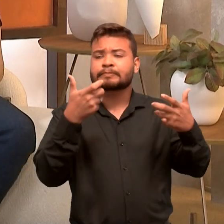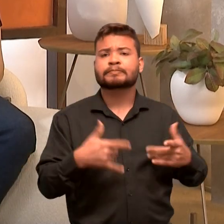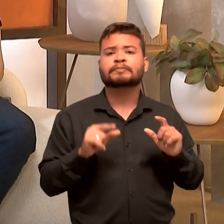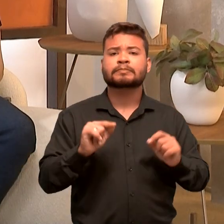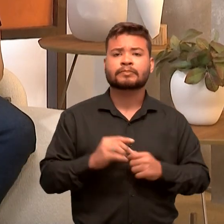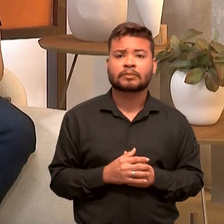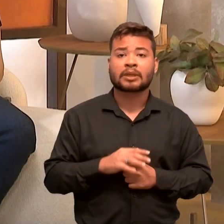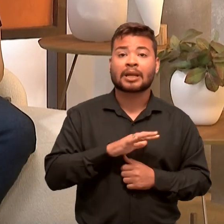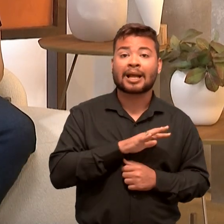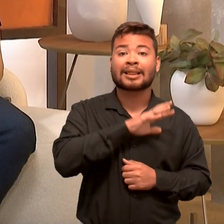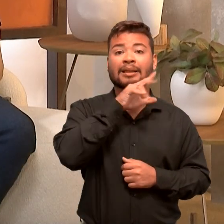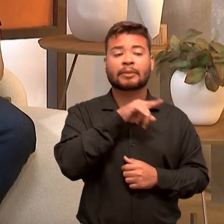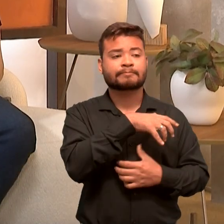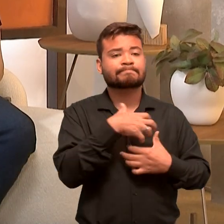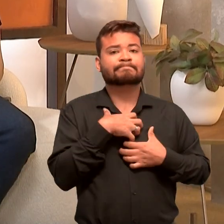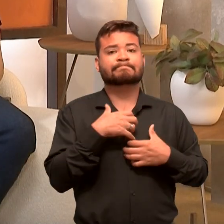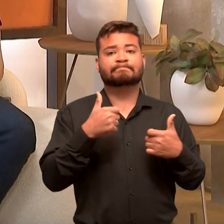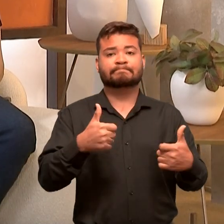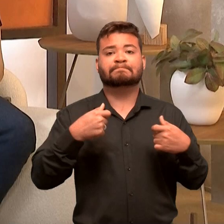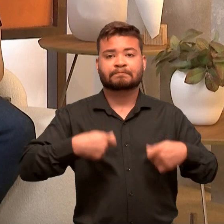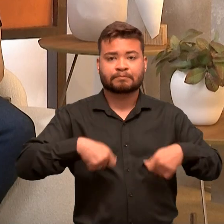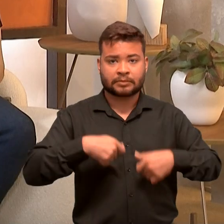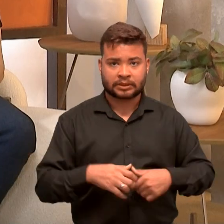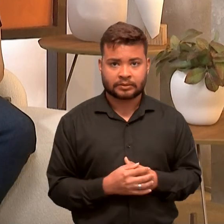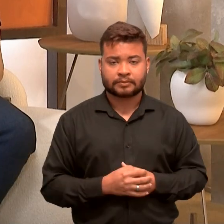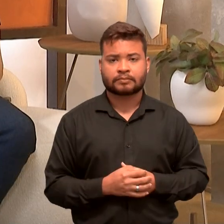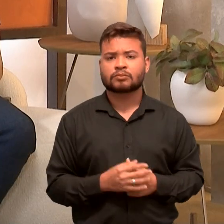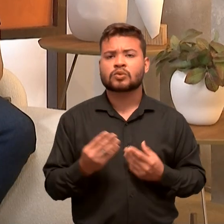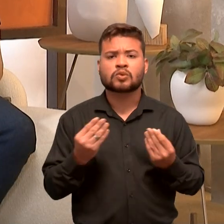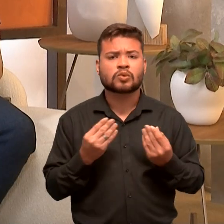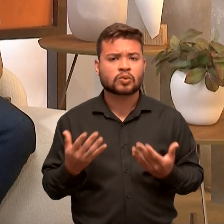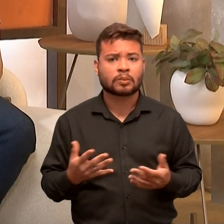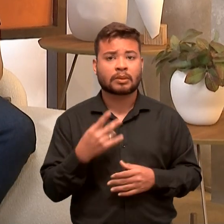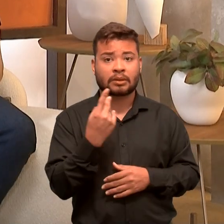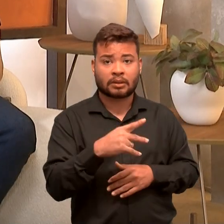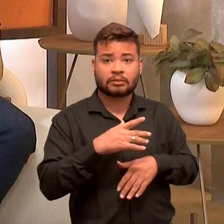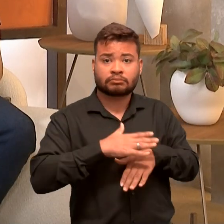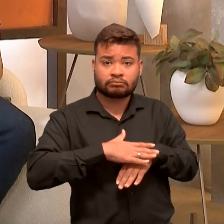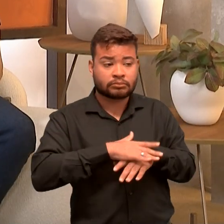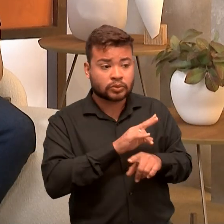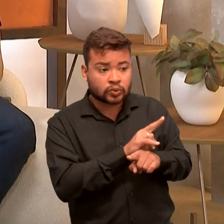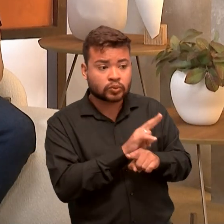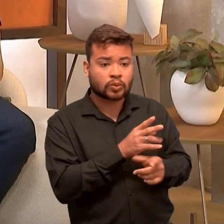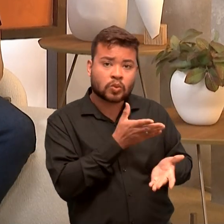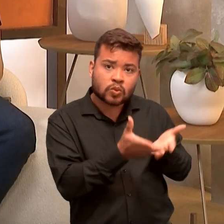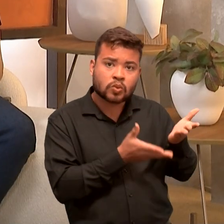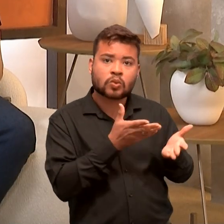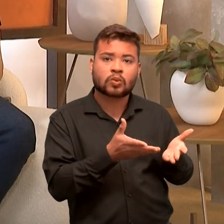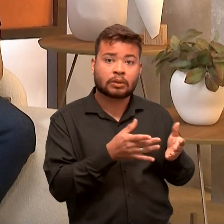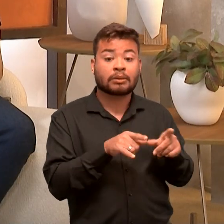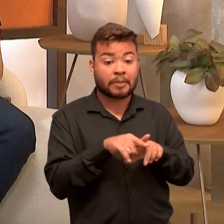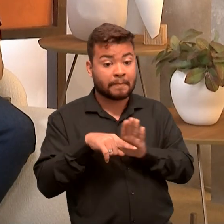um bem-estar. Então, esse bem-estar tanto na manutenção, na criação, quanto também durante o desenvolvimento